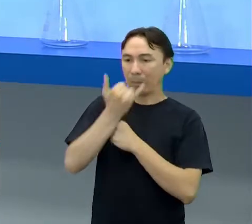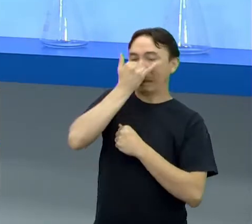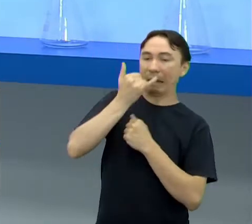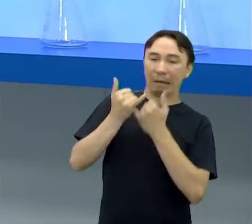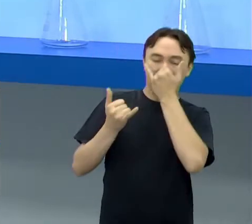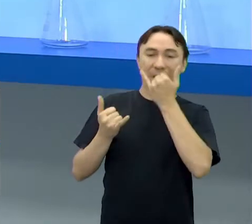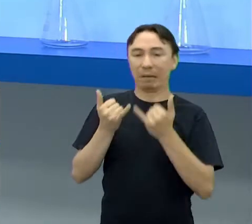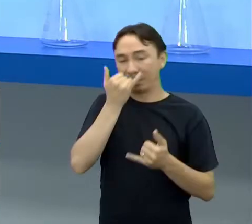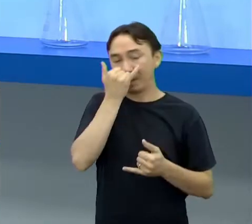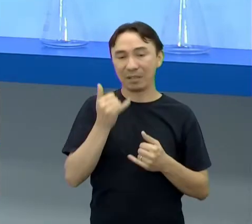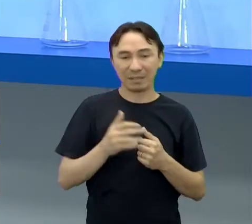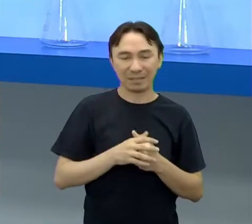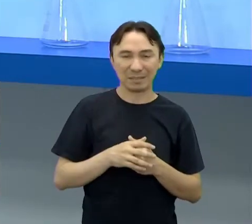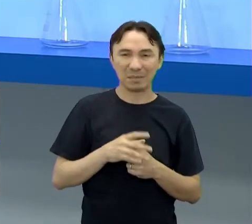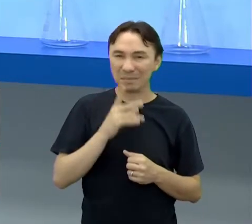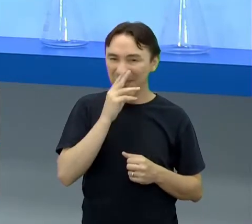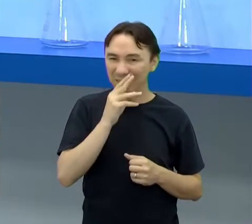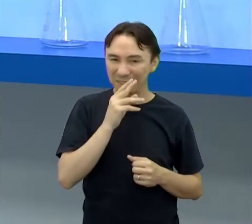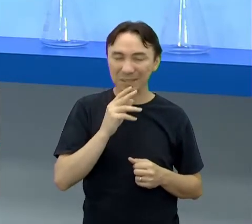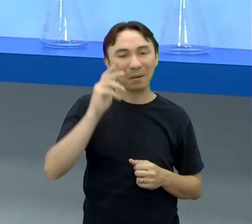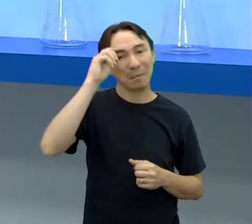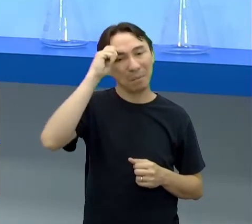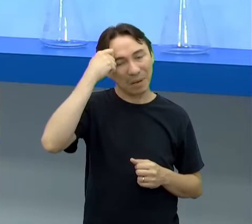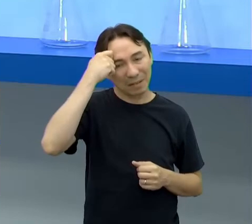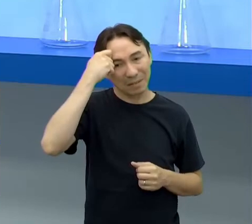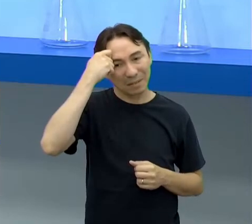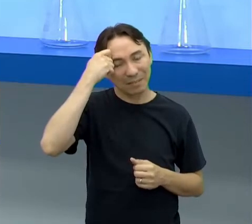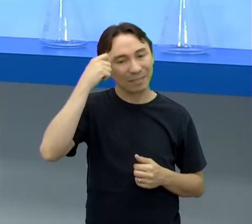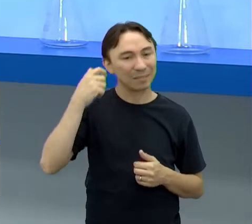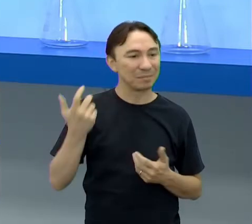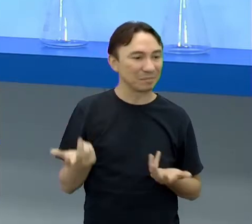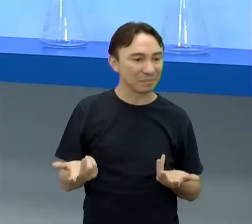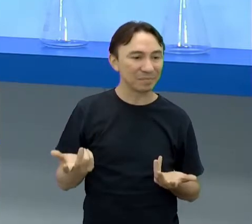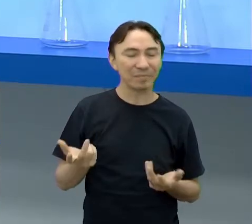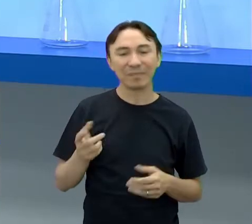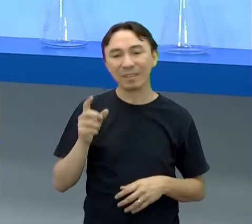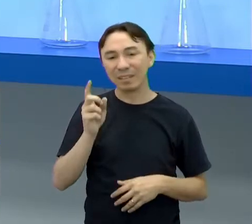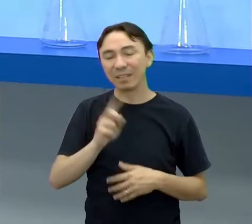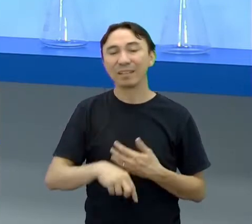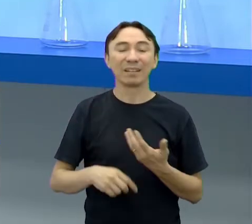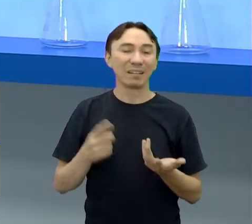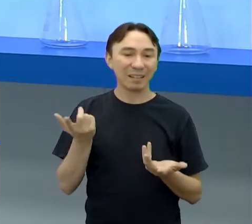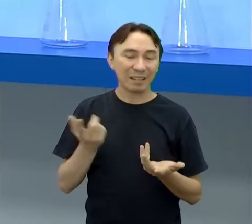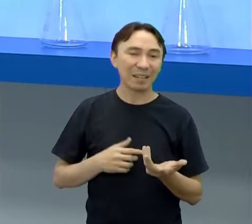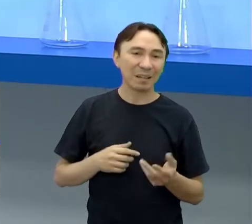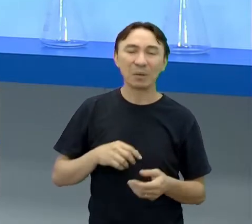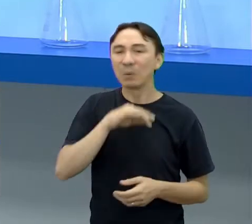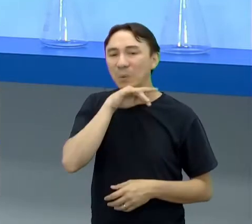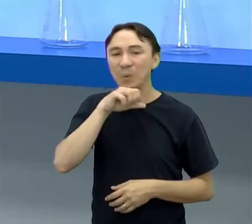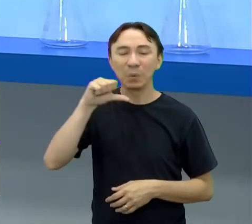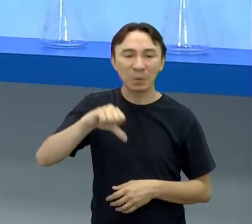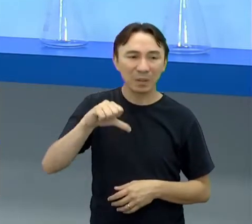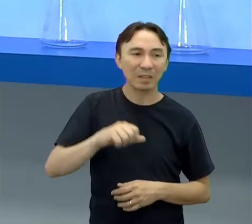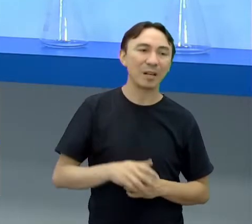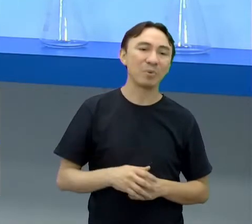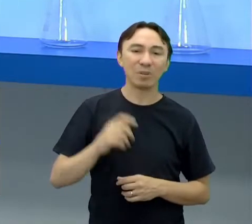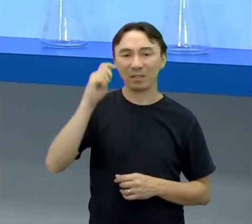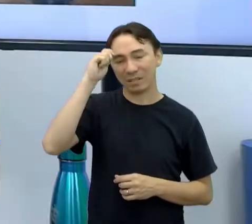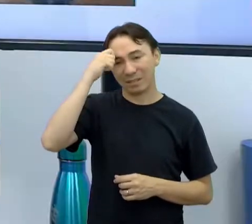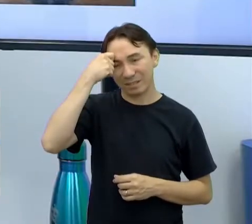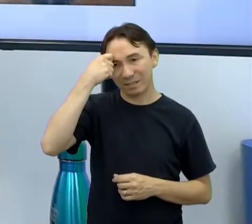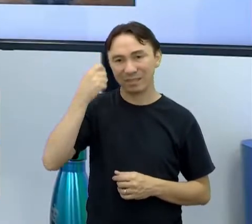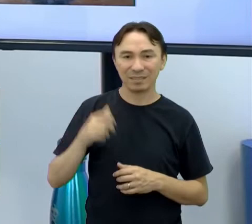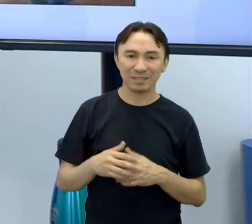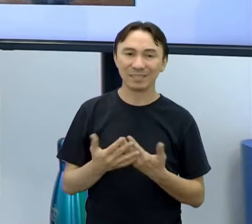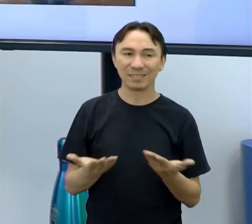a cor preta dá essa ideia, passa para nós, né, de ser algo negativo. Depende do contexto. É interessante.